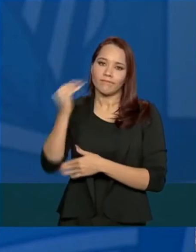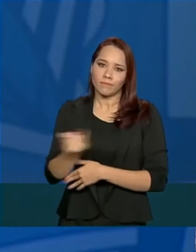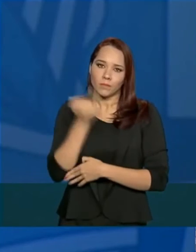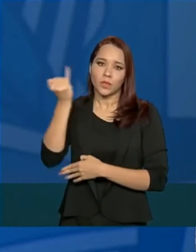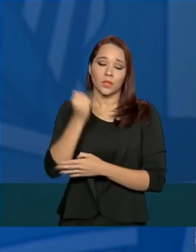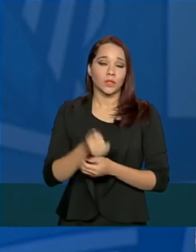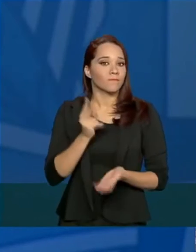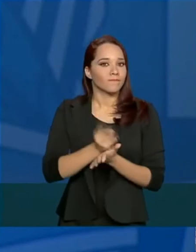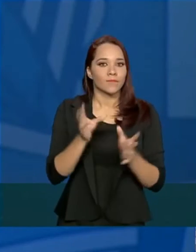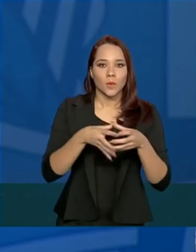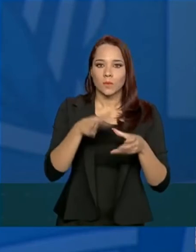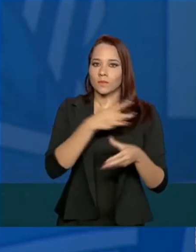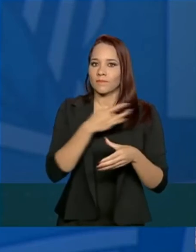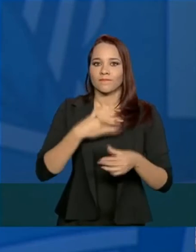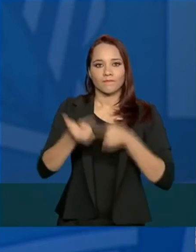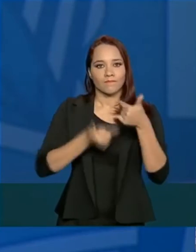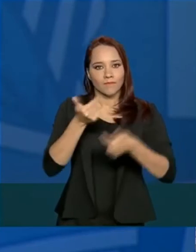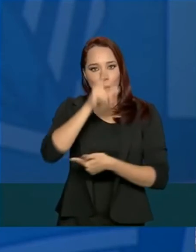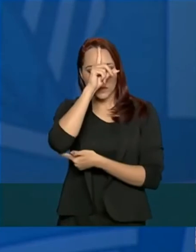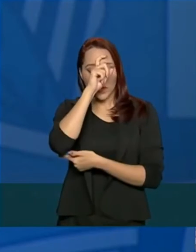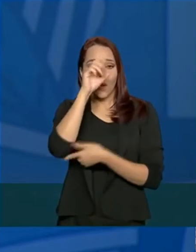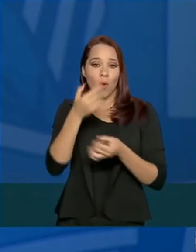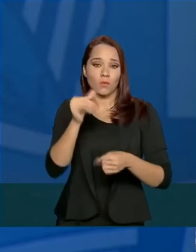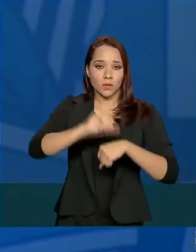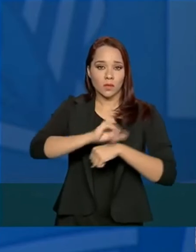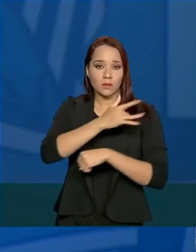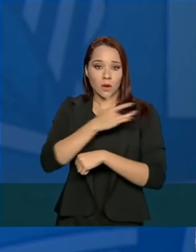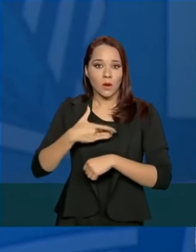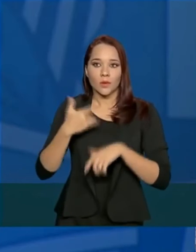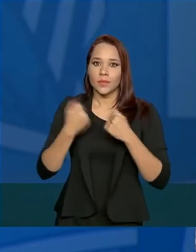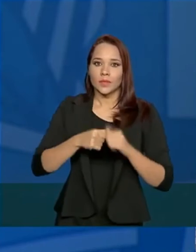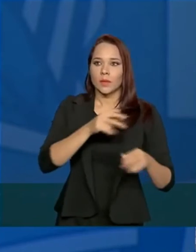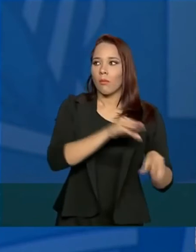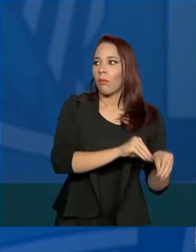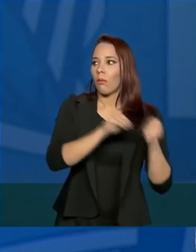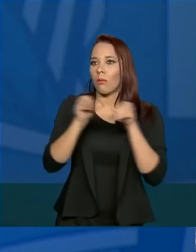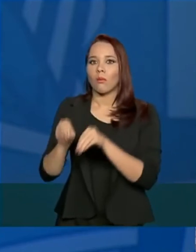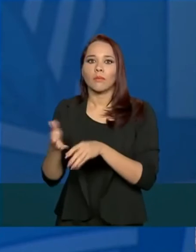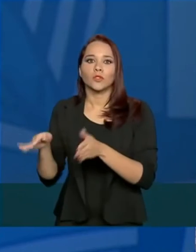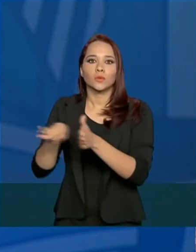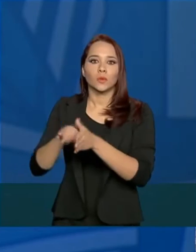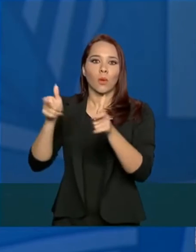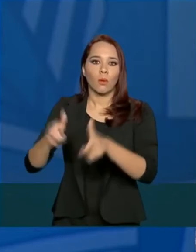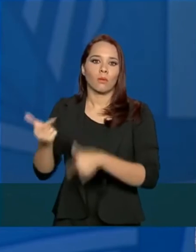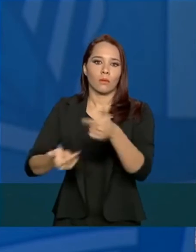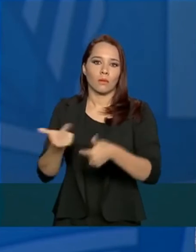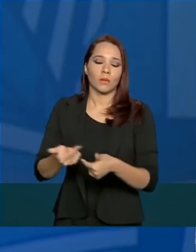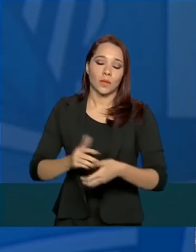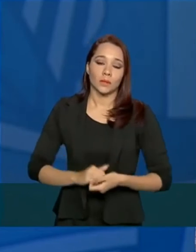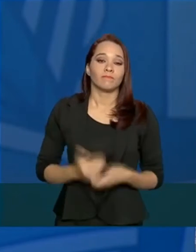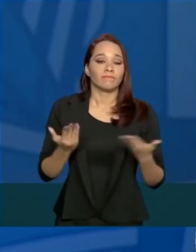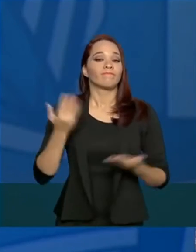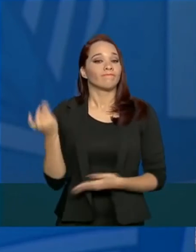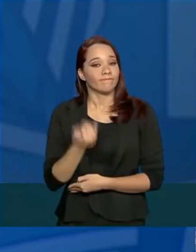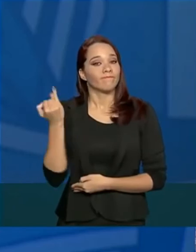Mesmo a equipe de saúde que trabalha no hospital ou numa unidade básica de saúde, ela vai precisar se transportar para chegar até o local de trabalho. Então, é importante